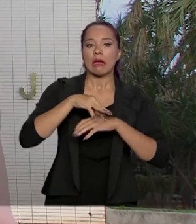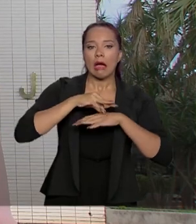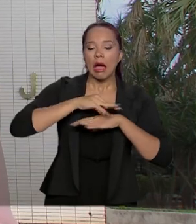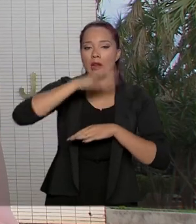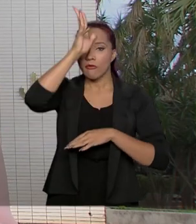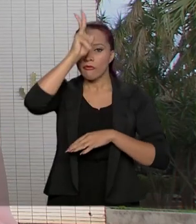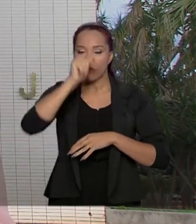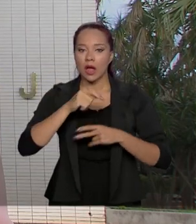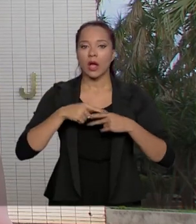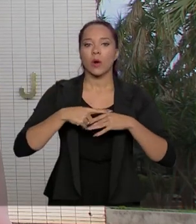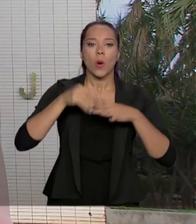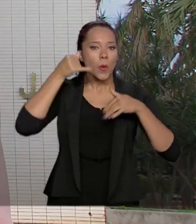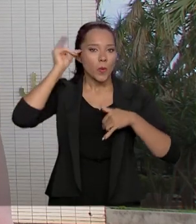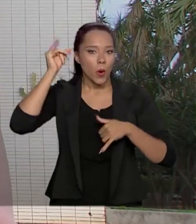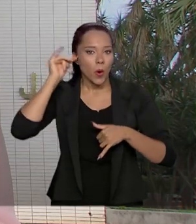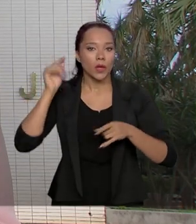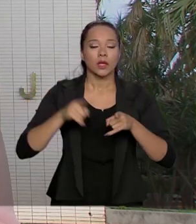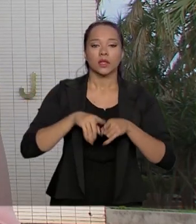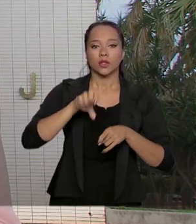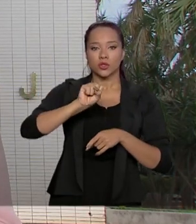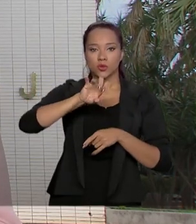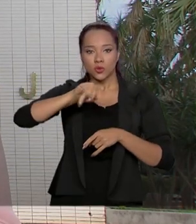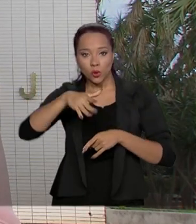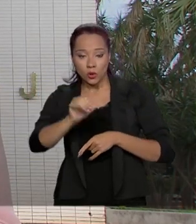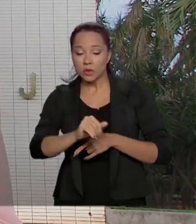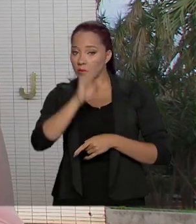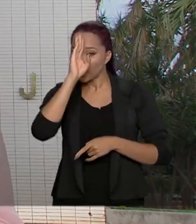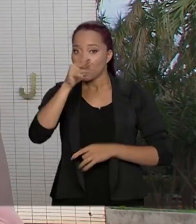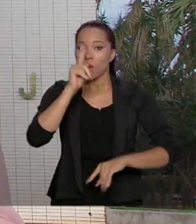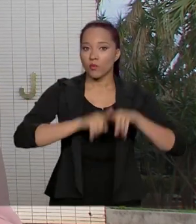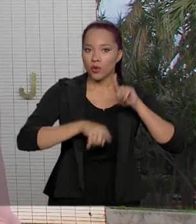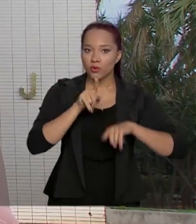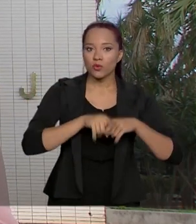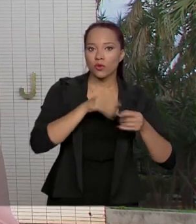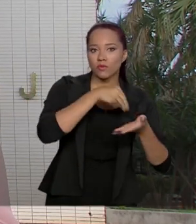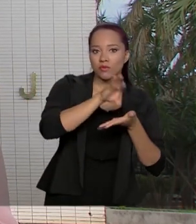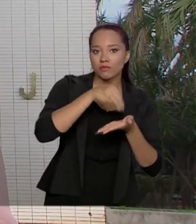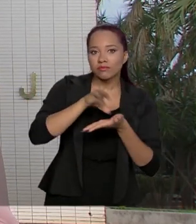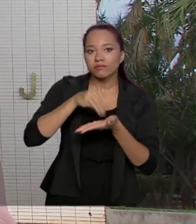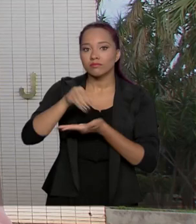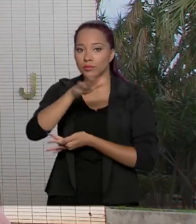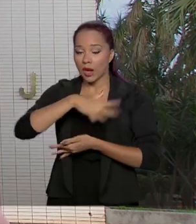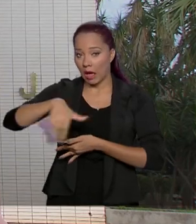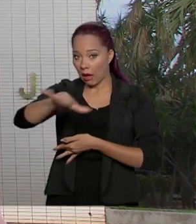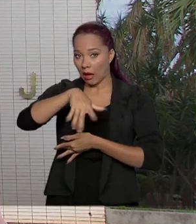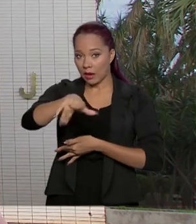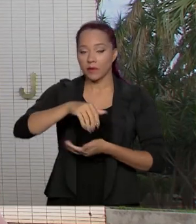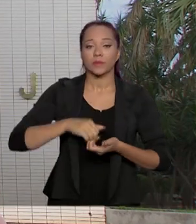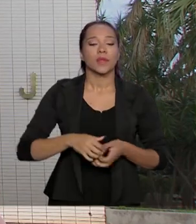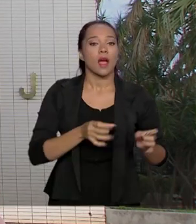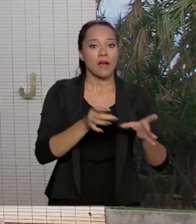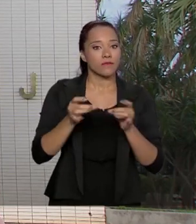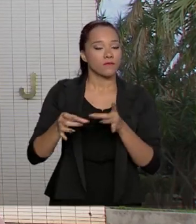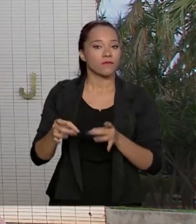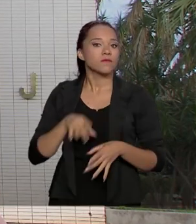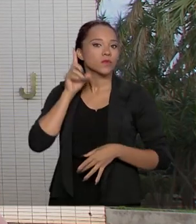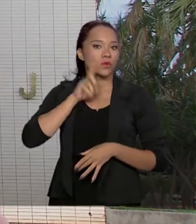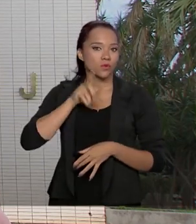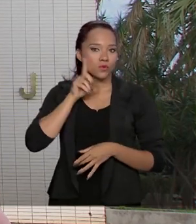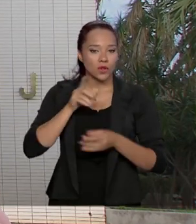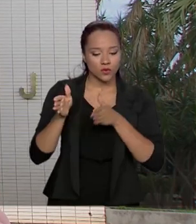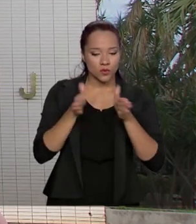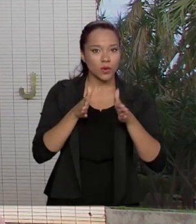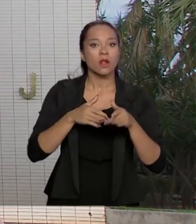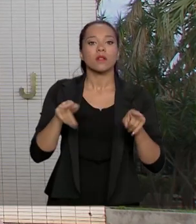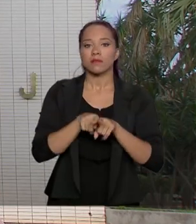bovinos vivos e farelo de soja estão entre os principais produtos exportados para a região. As vendas para os Estados Unidos no período